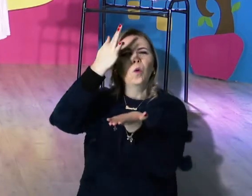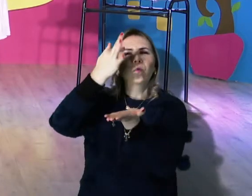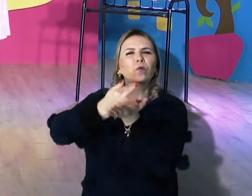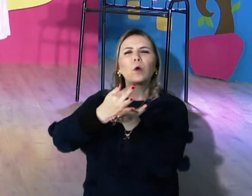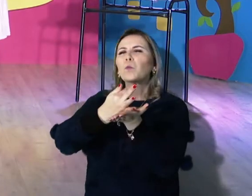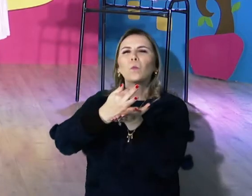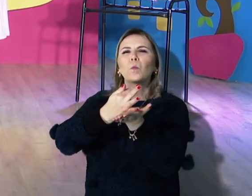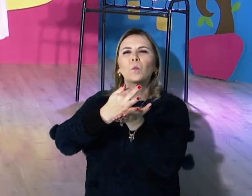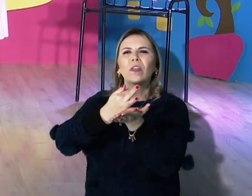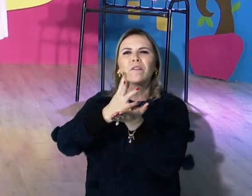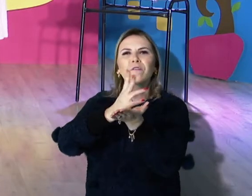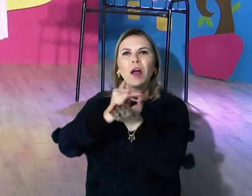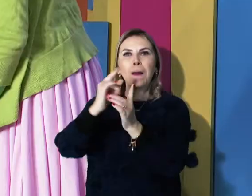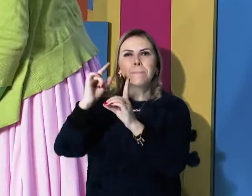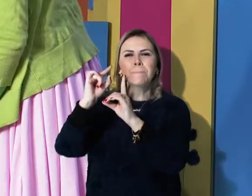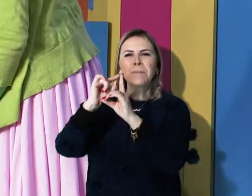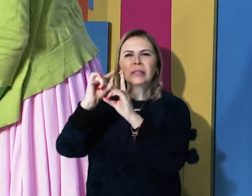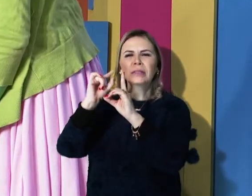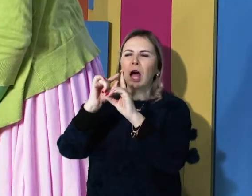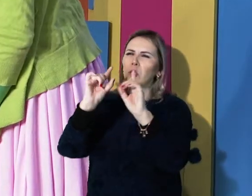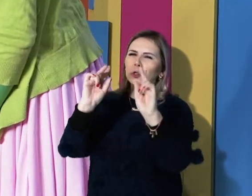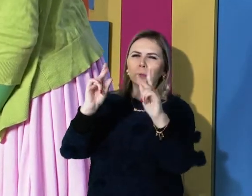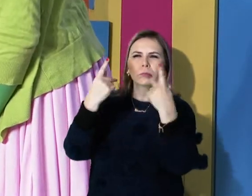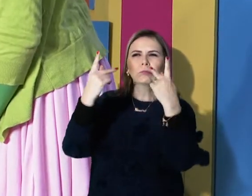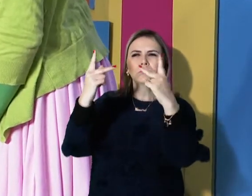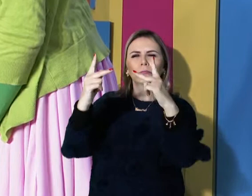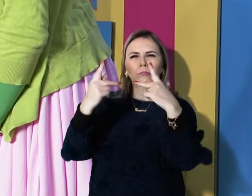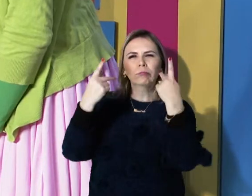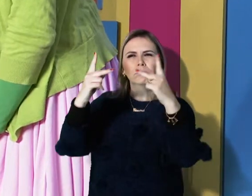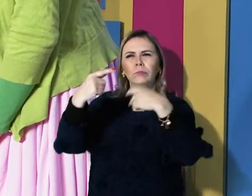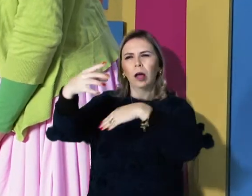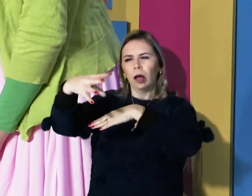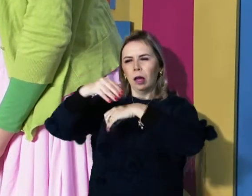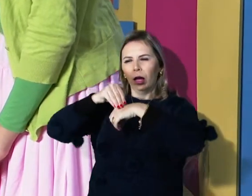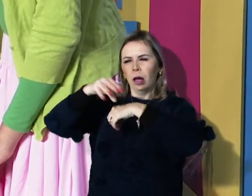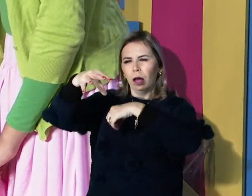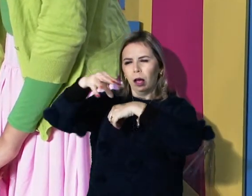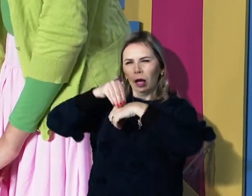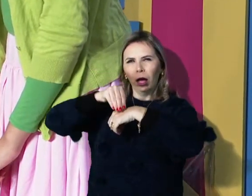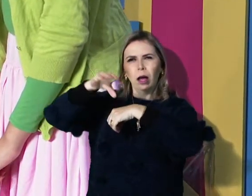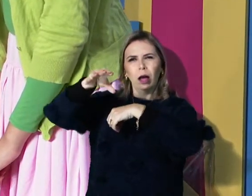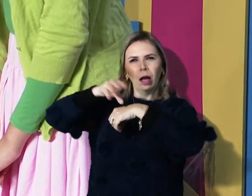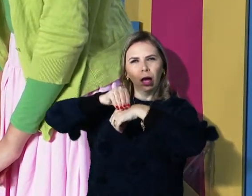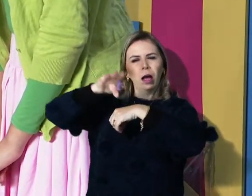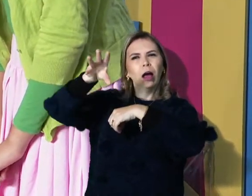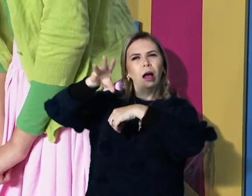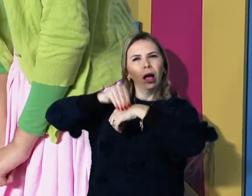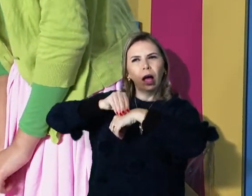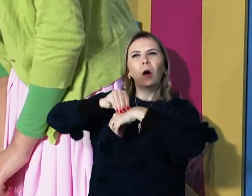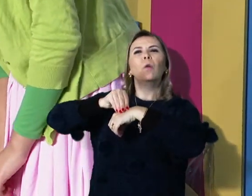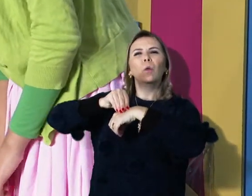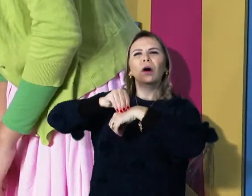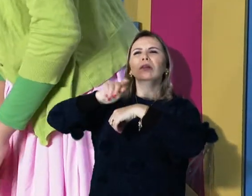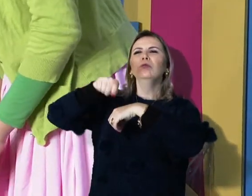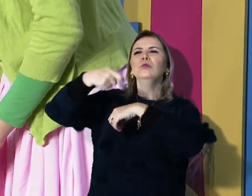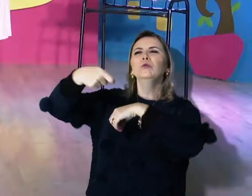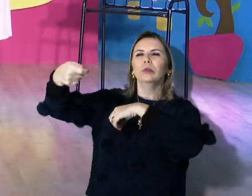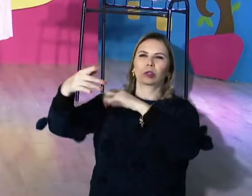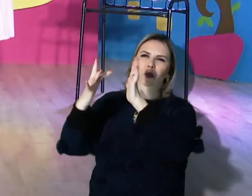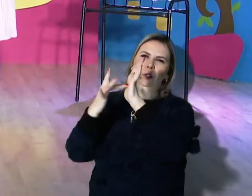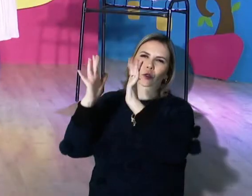por ouvir a mensagem, e a mensagem vem por meio da pregação a respeito de